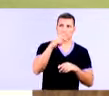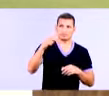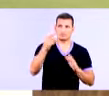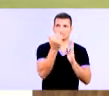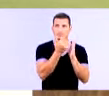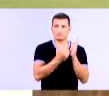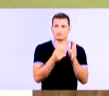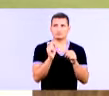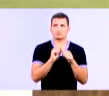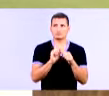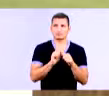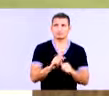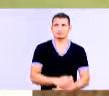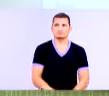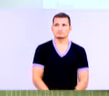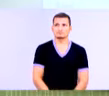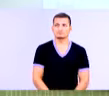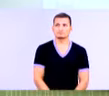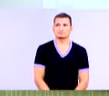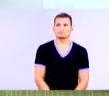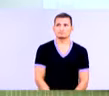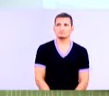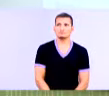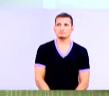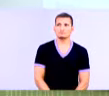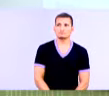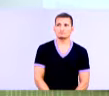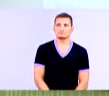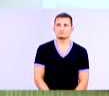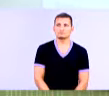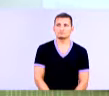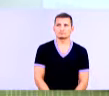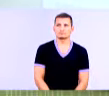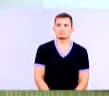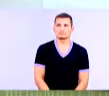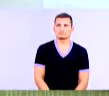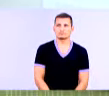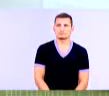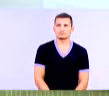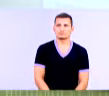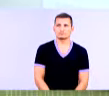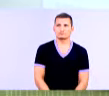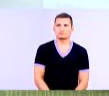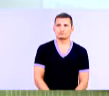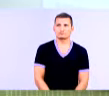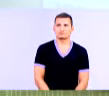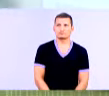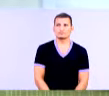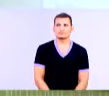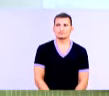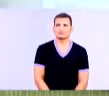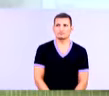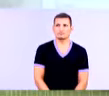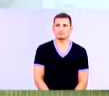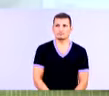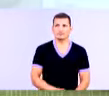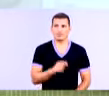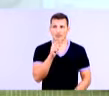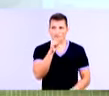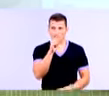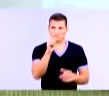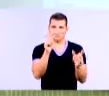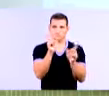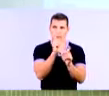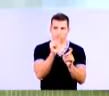ser feito. Boa. Detalhe, né? essa estrutura de